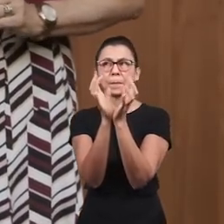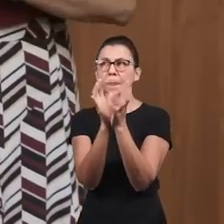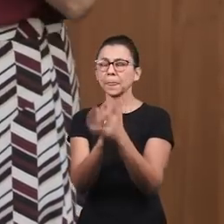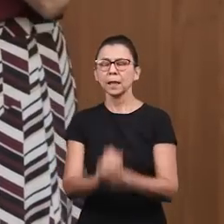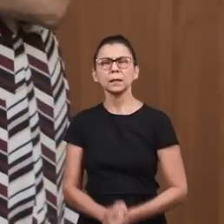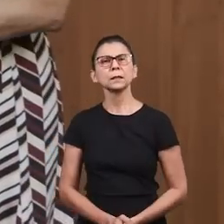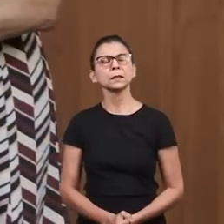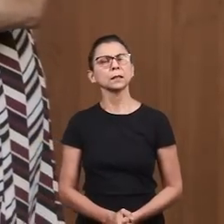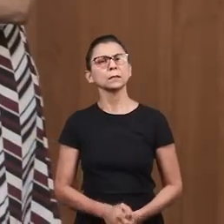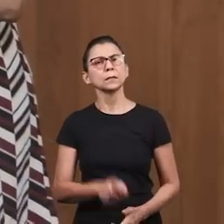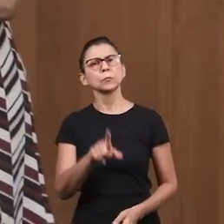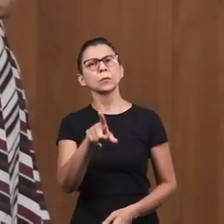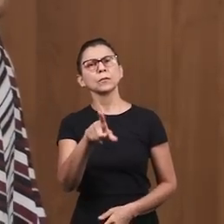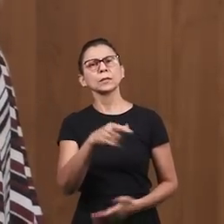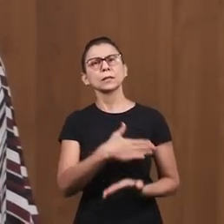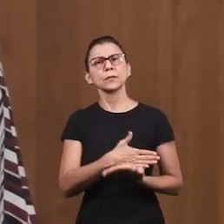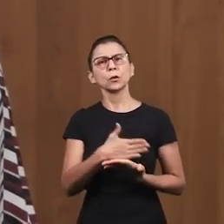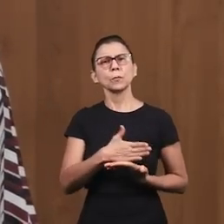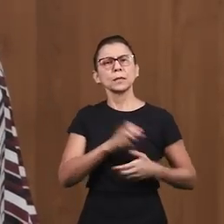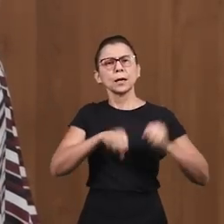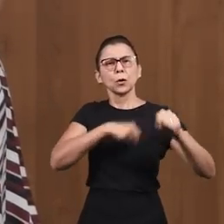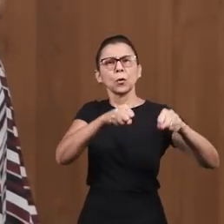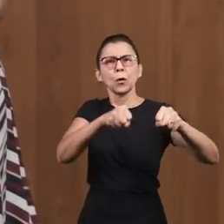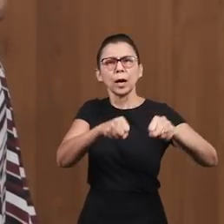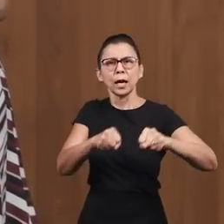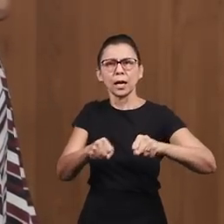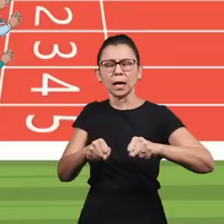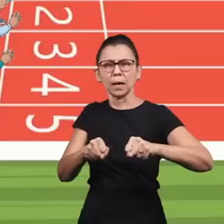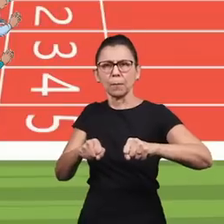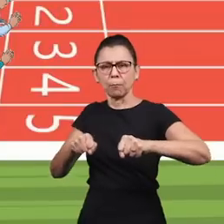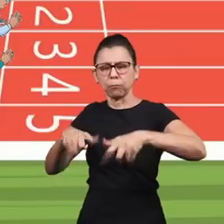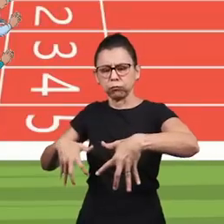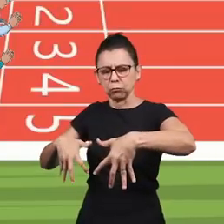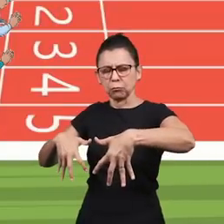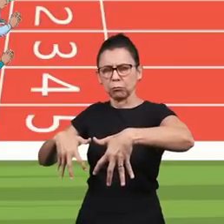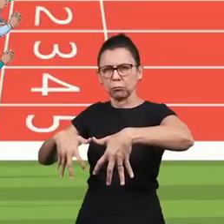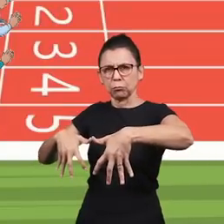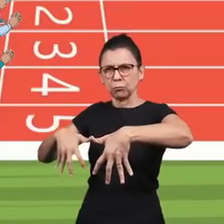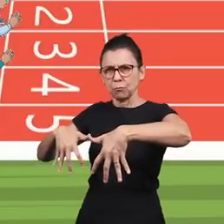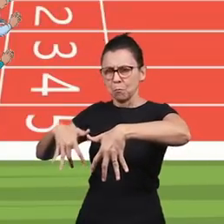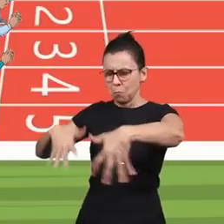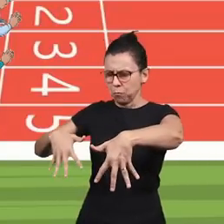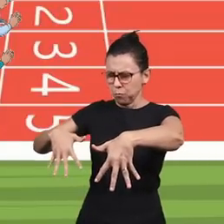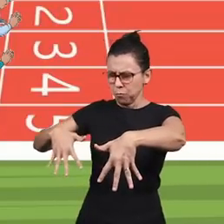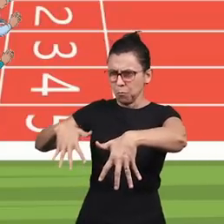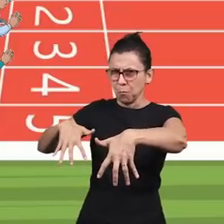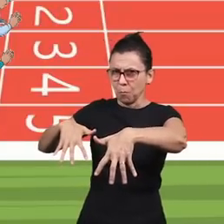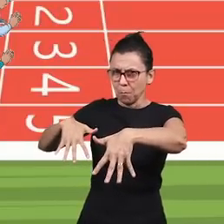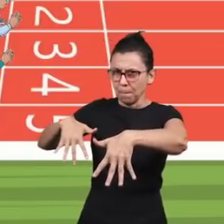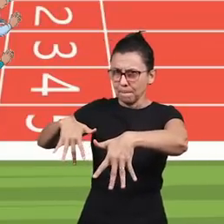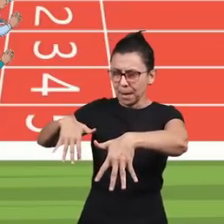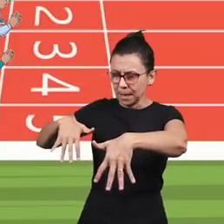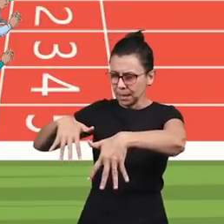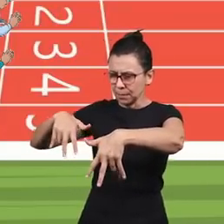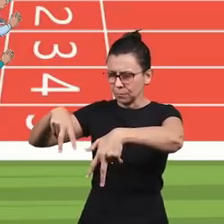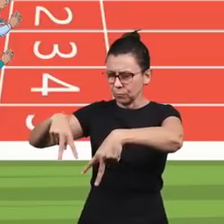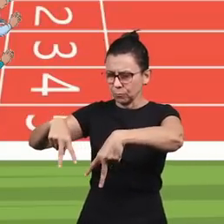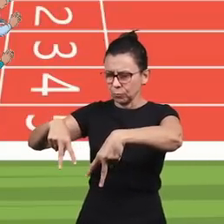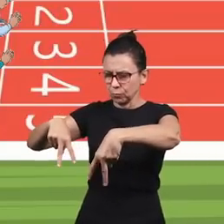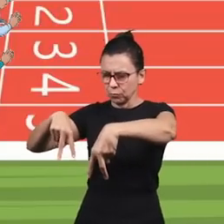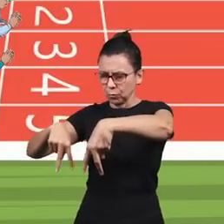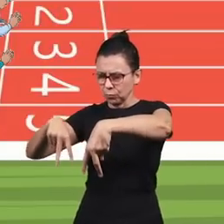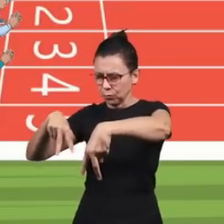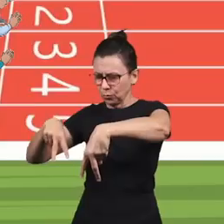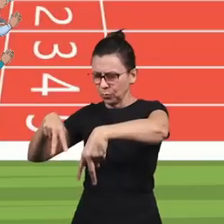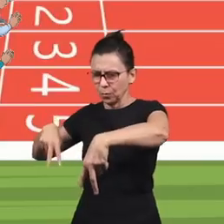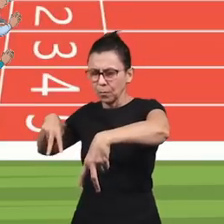partida. Todos ficam na mesma direção e eles saem correndo forte para alcançar